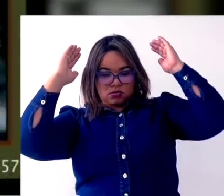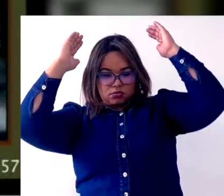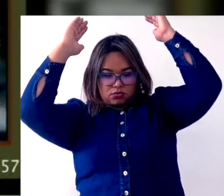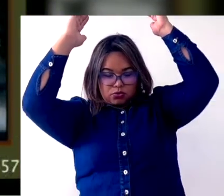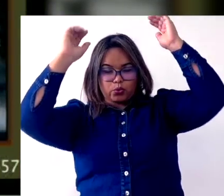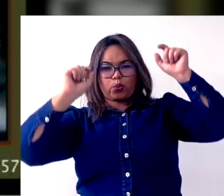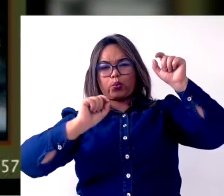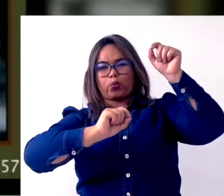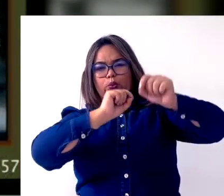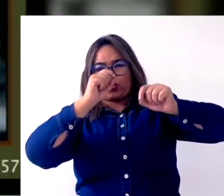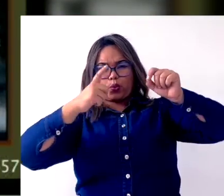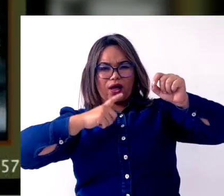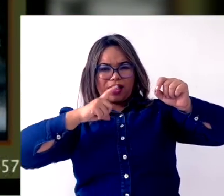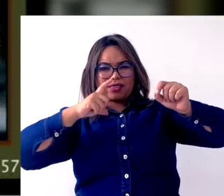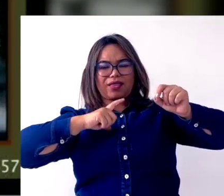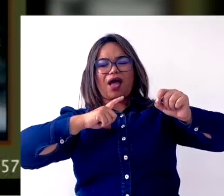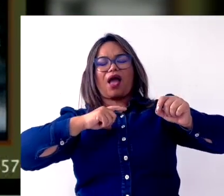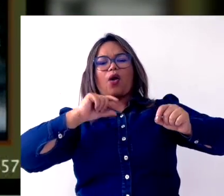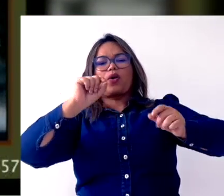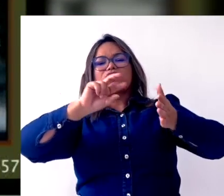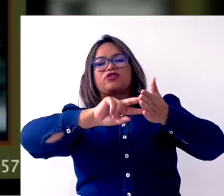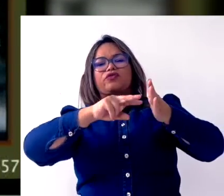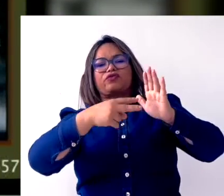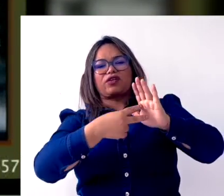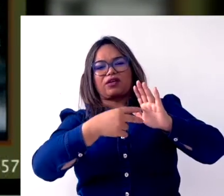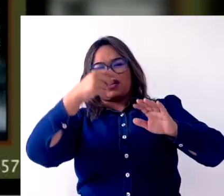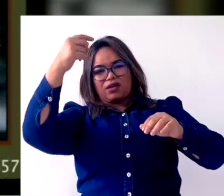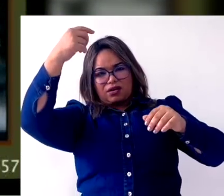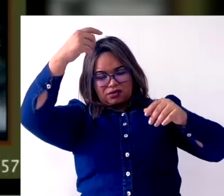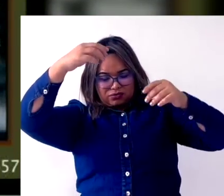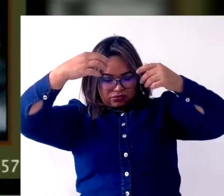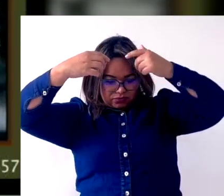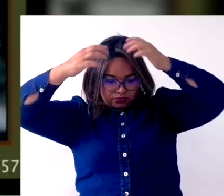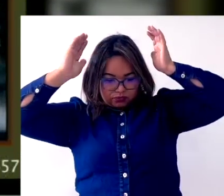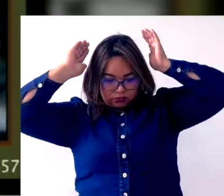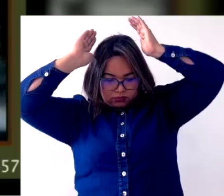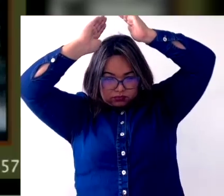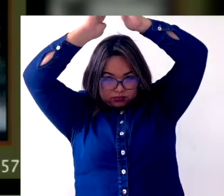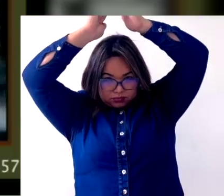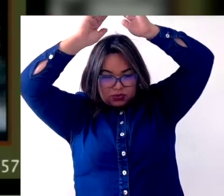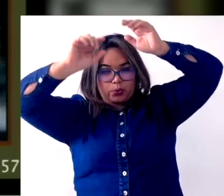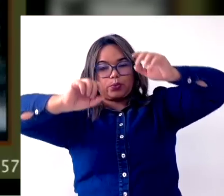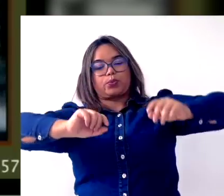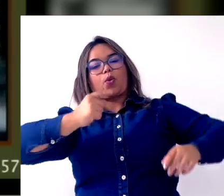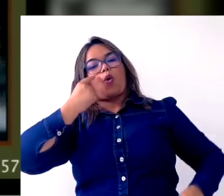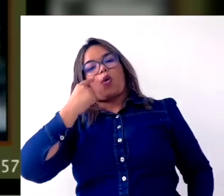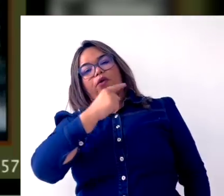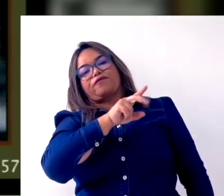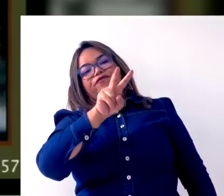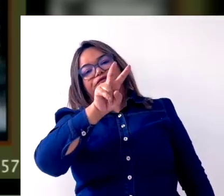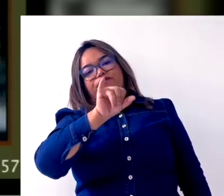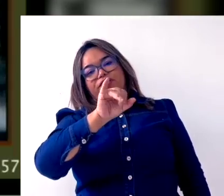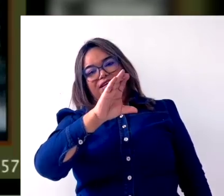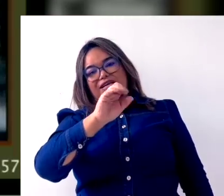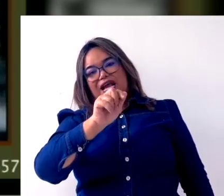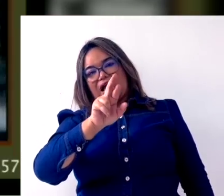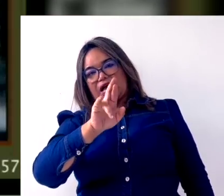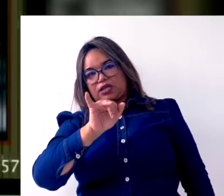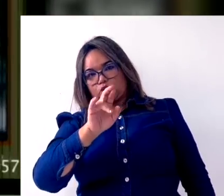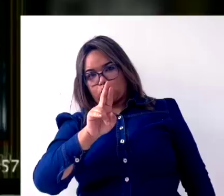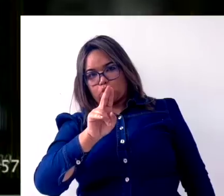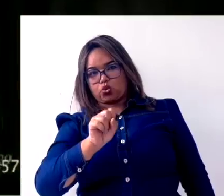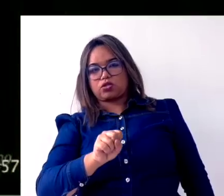o que elas significam? As letras inscritas na mitra papal são essas, Vicarius Filii Dei, que